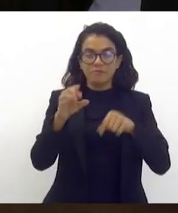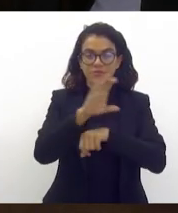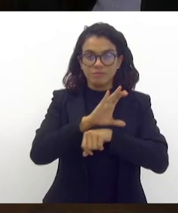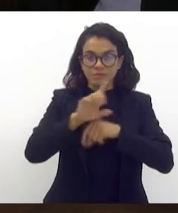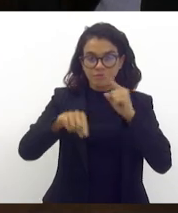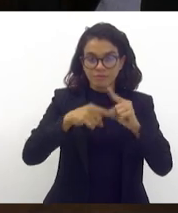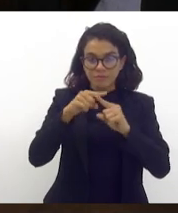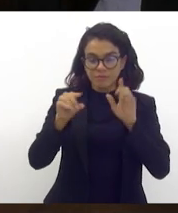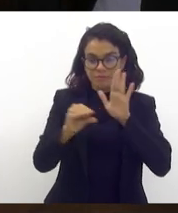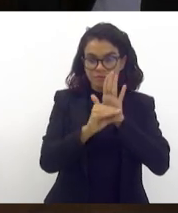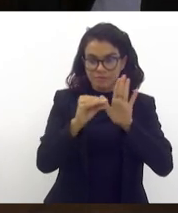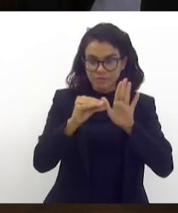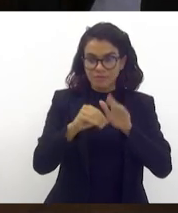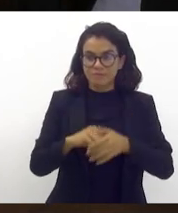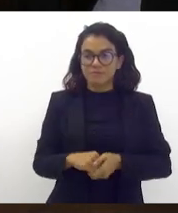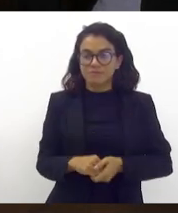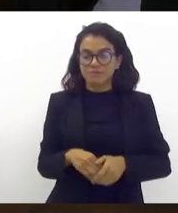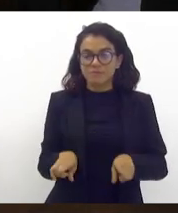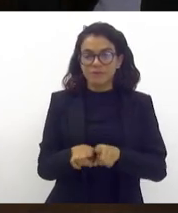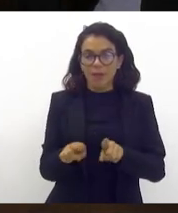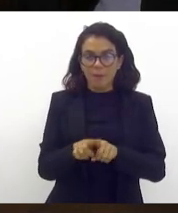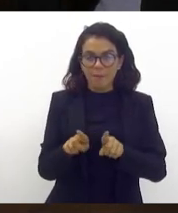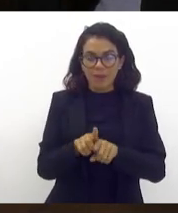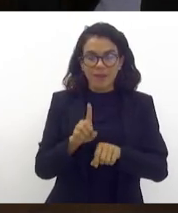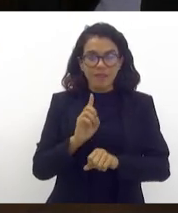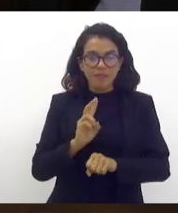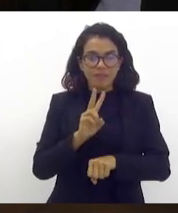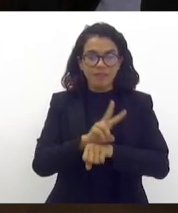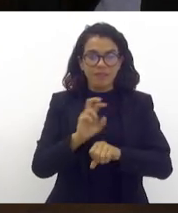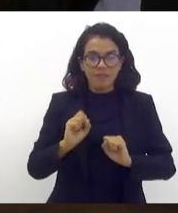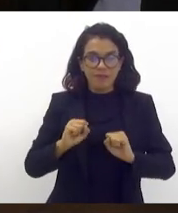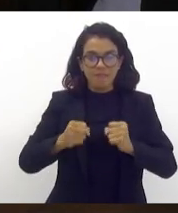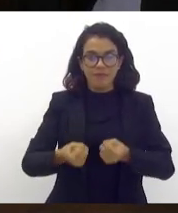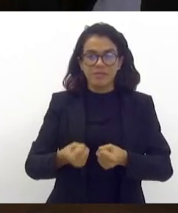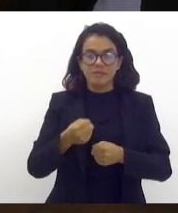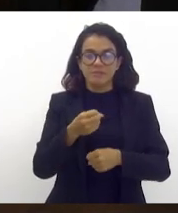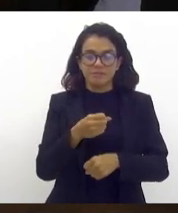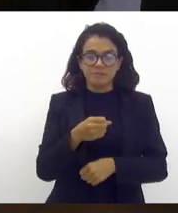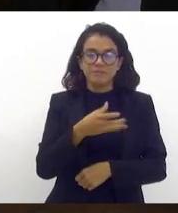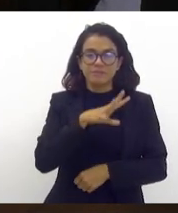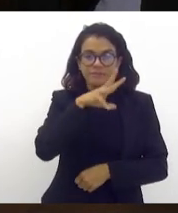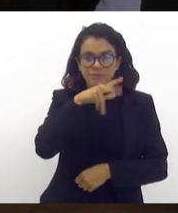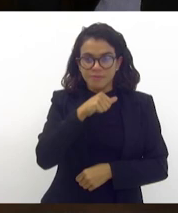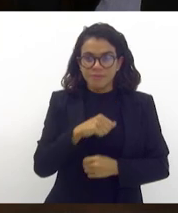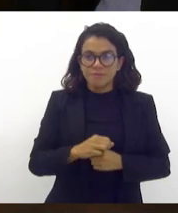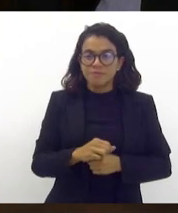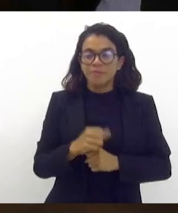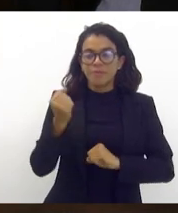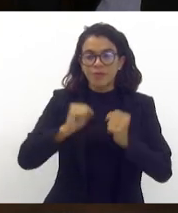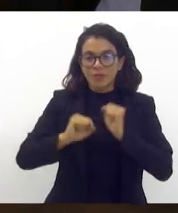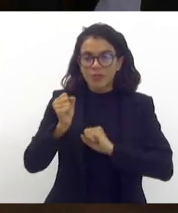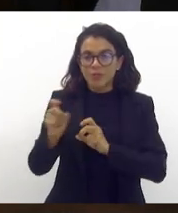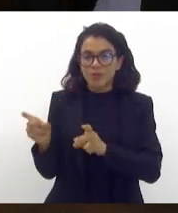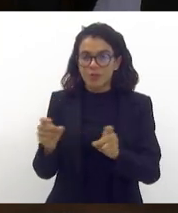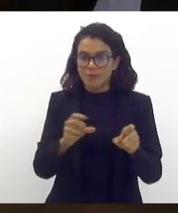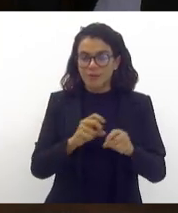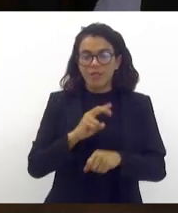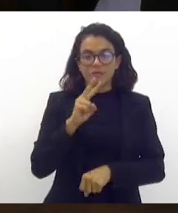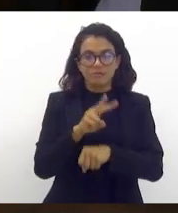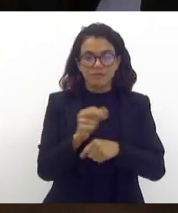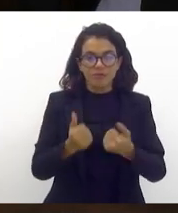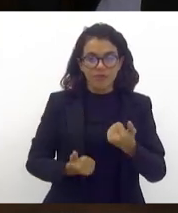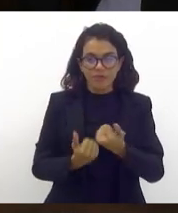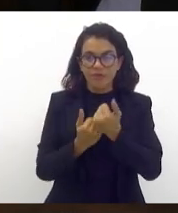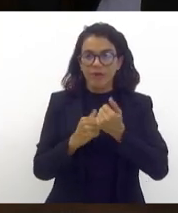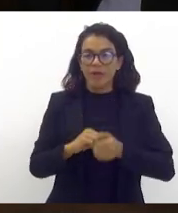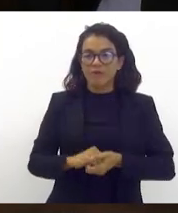com emendas, de Defesa e Proteção dos Animais, favorável, de Economia, Indústria e Comércio, favorável, de